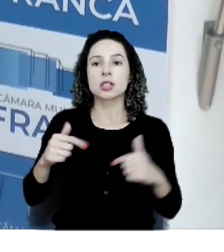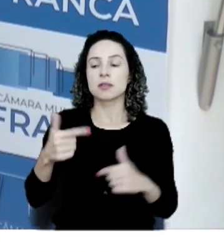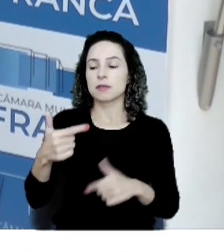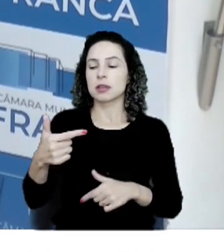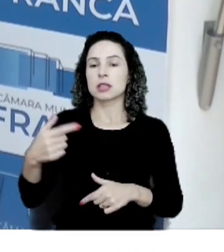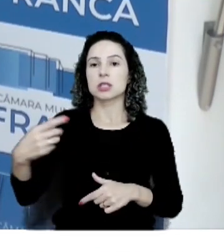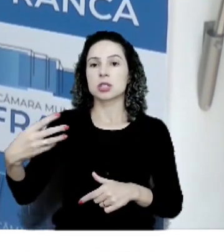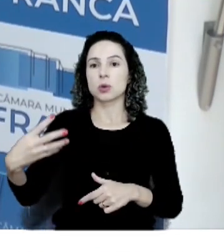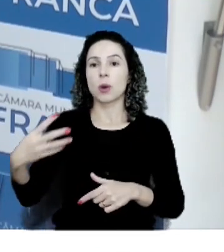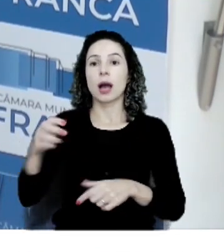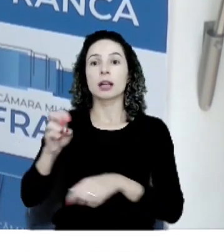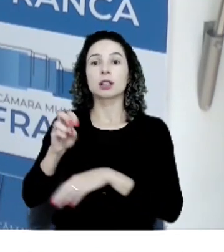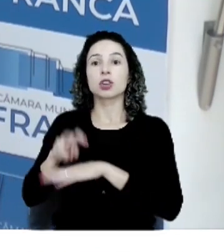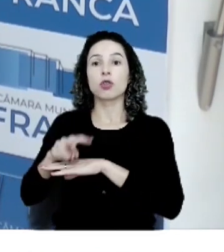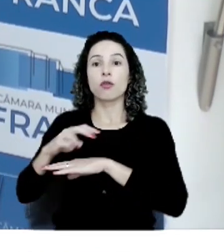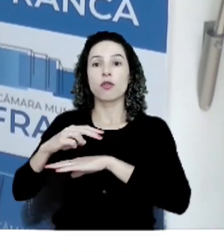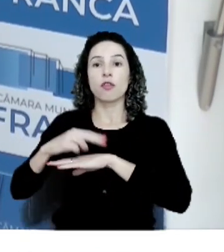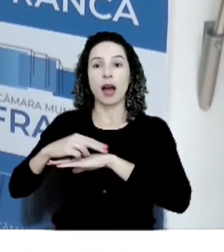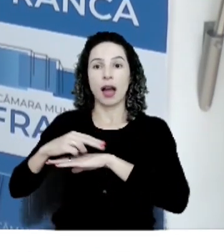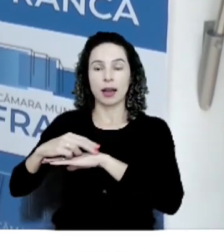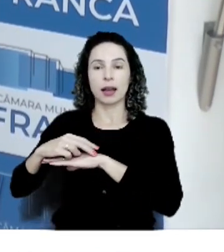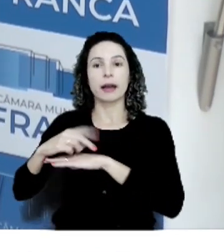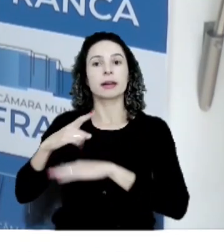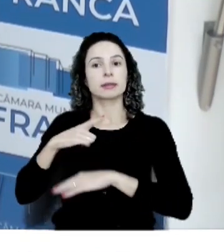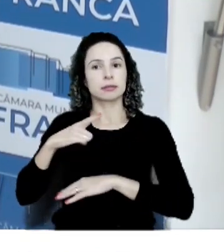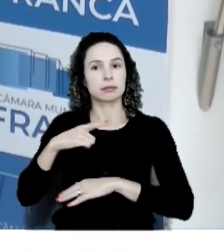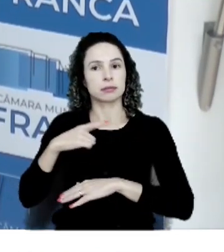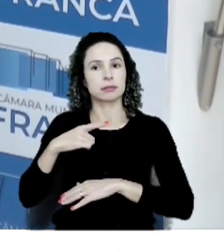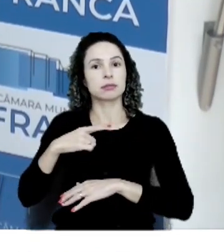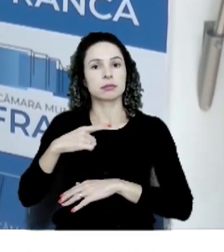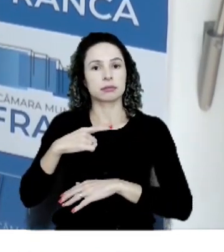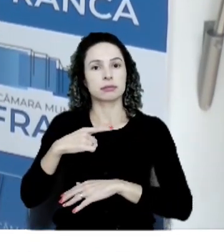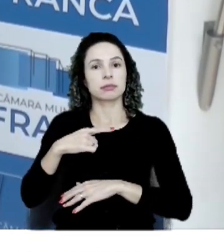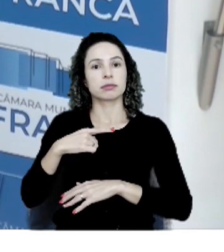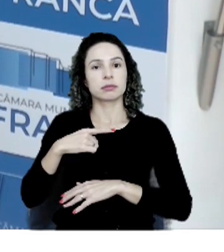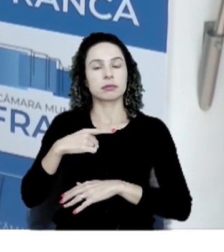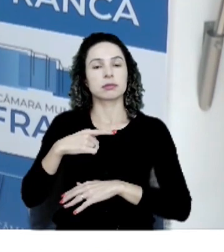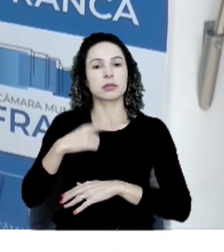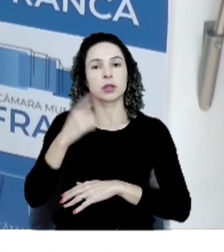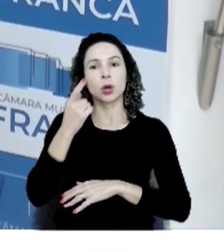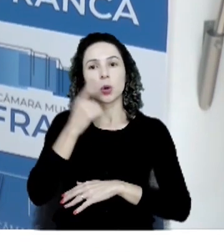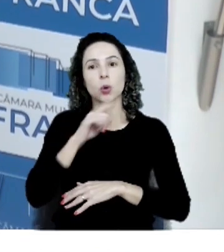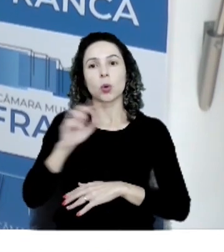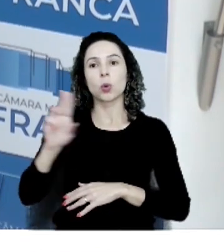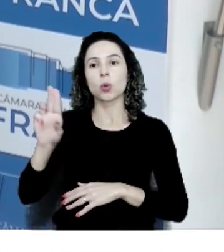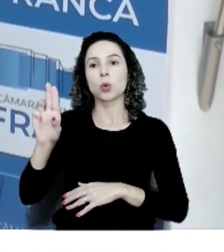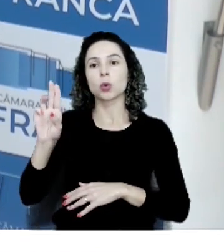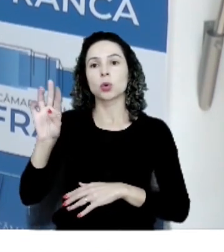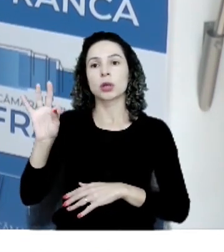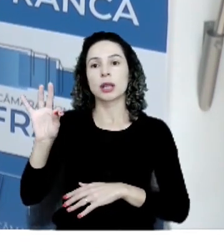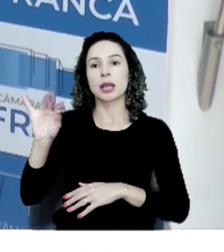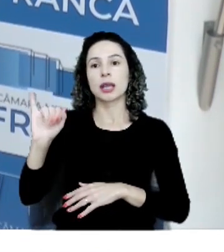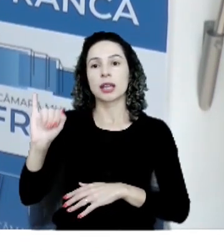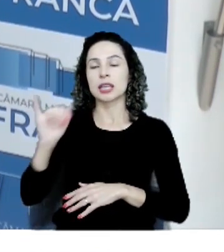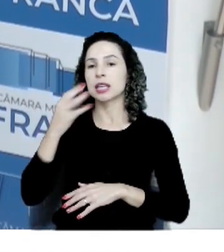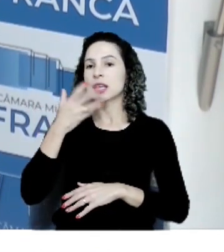24 vagas disponíveis para UTI infantil.